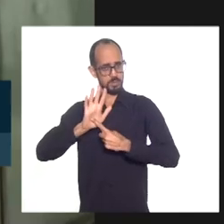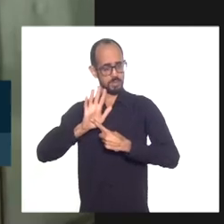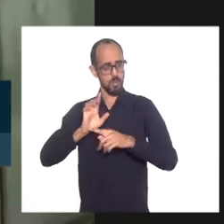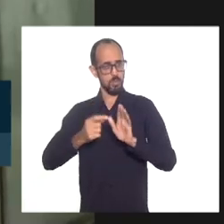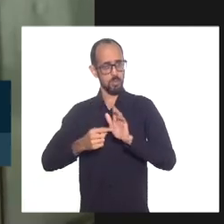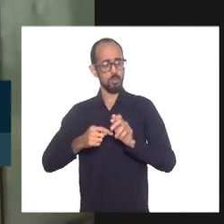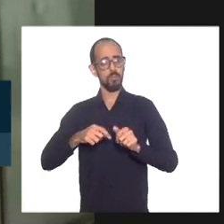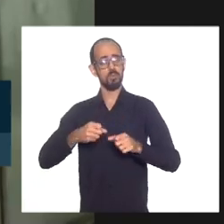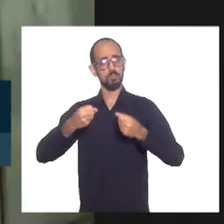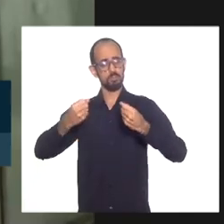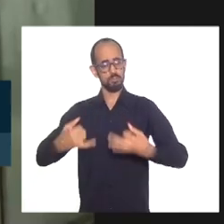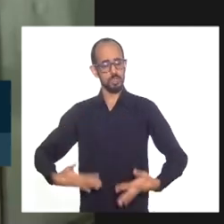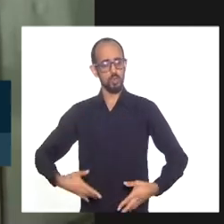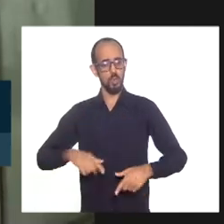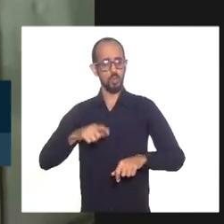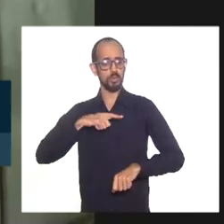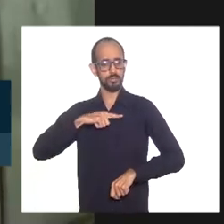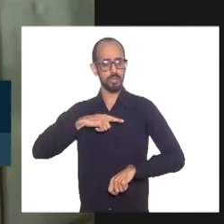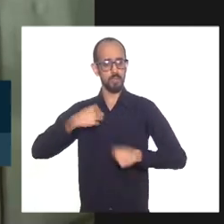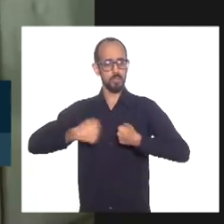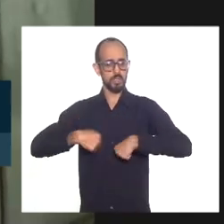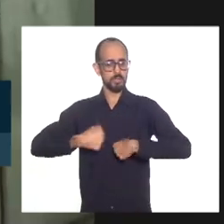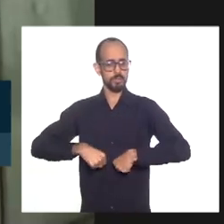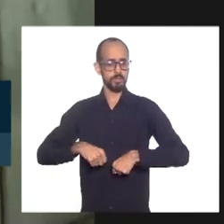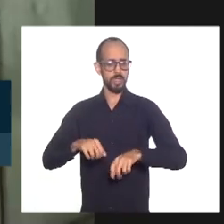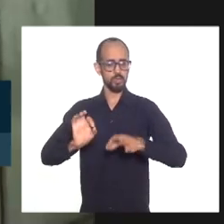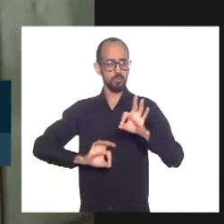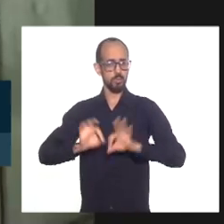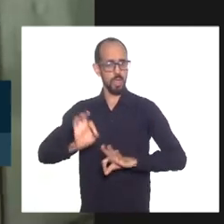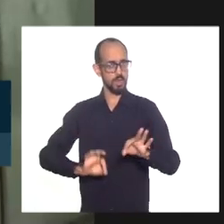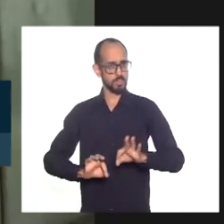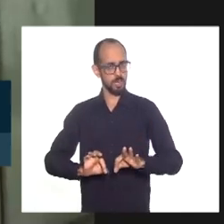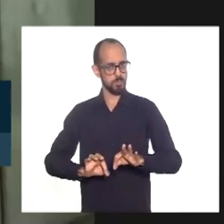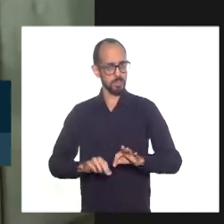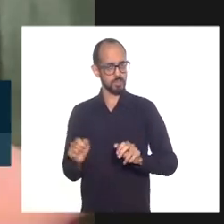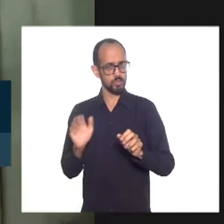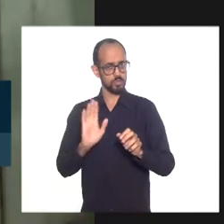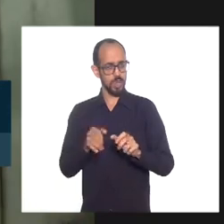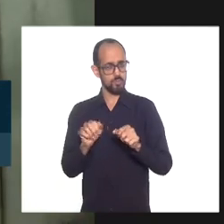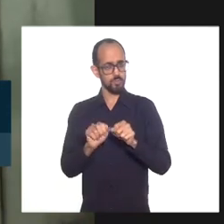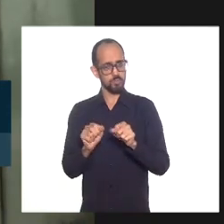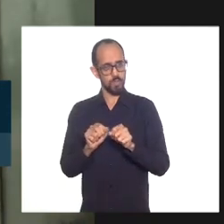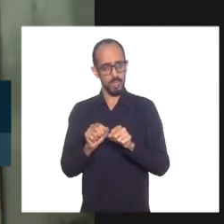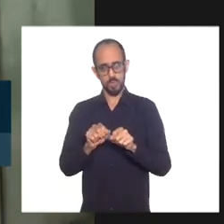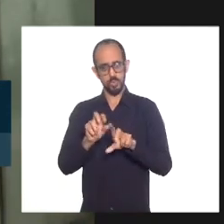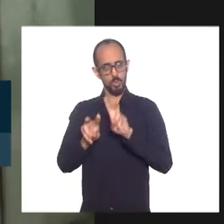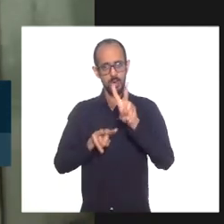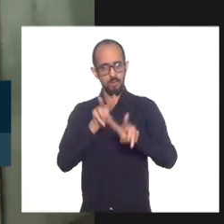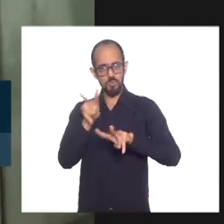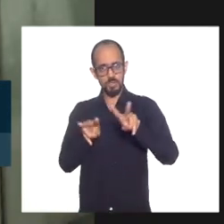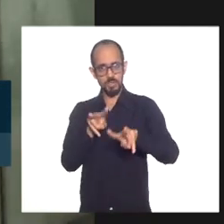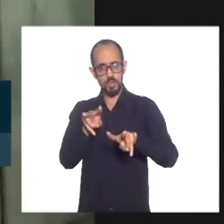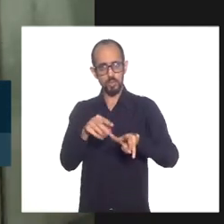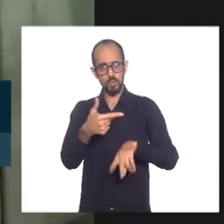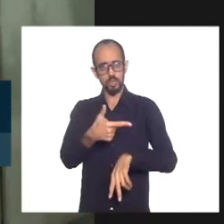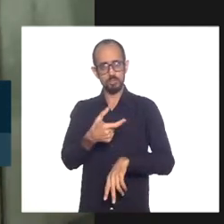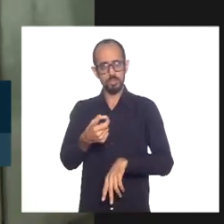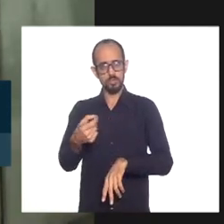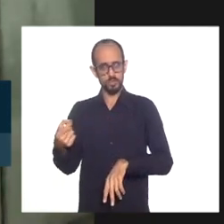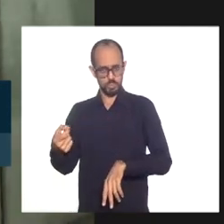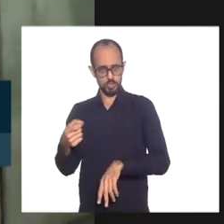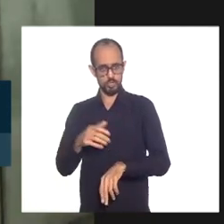demanda existente dentro de um planejamento realizado com uma visão de 2020,